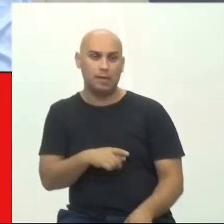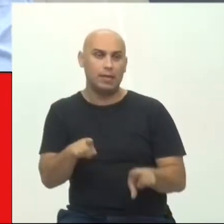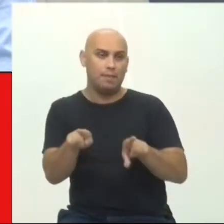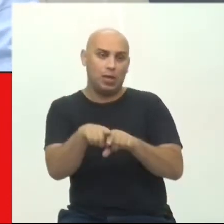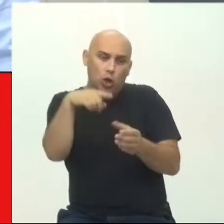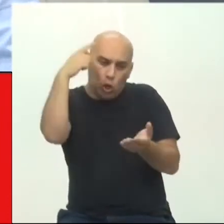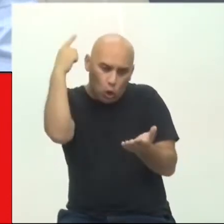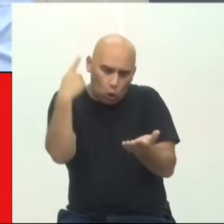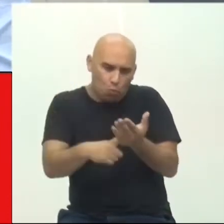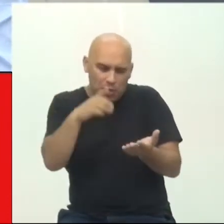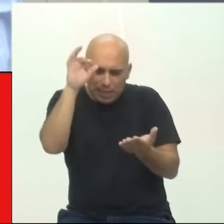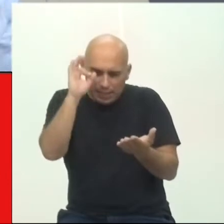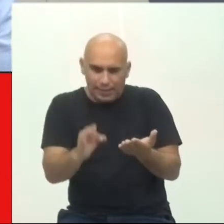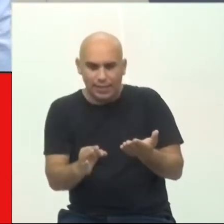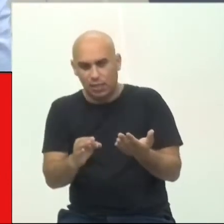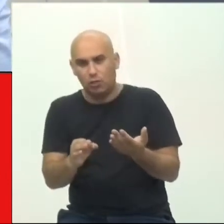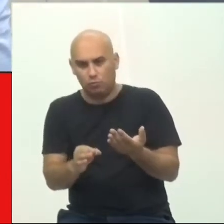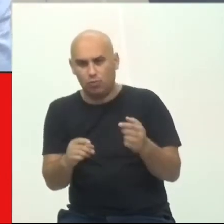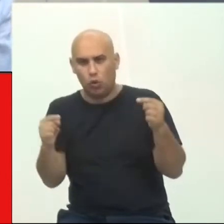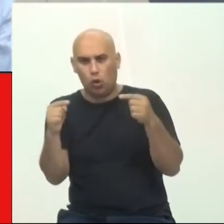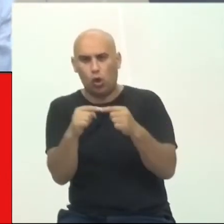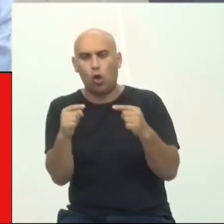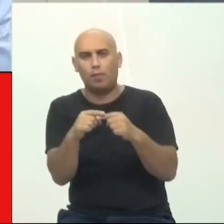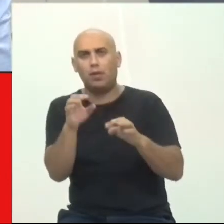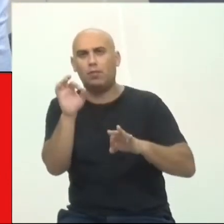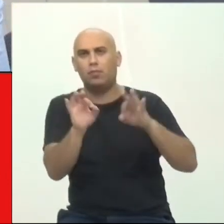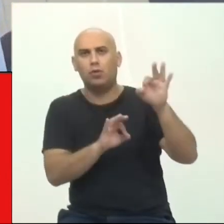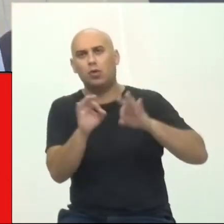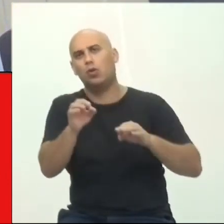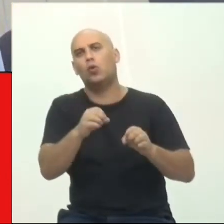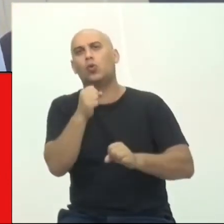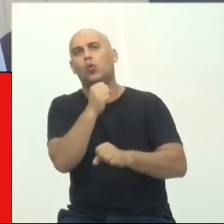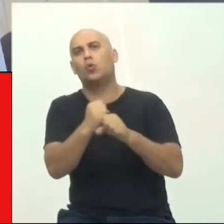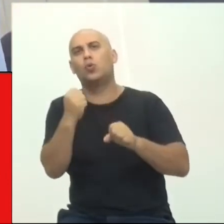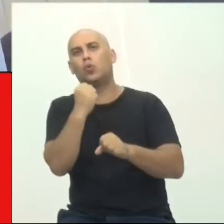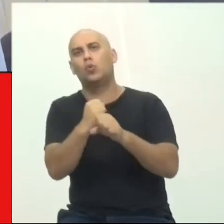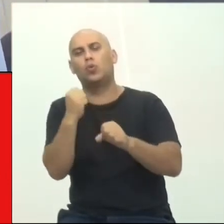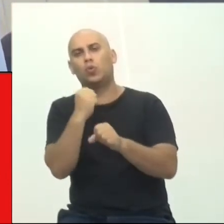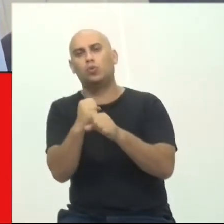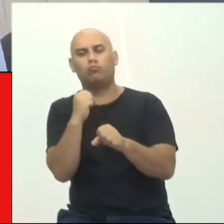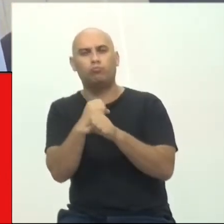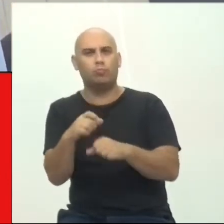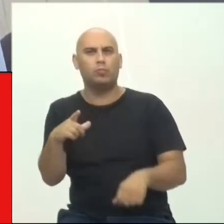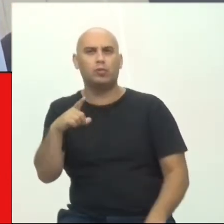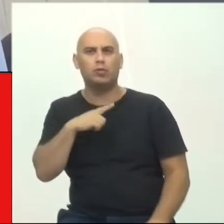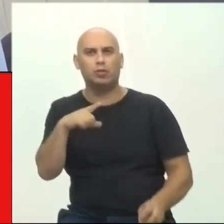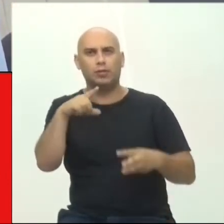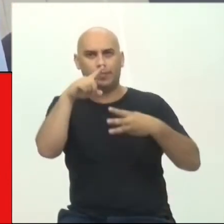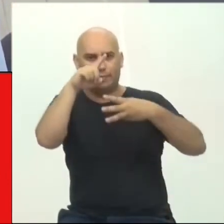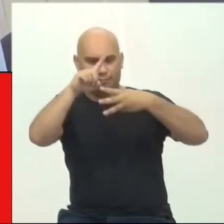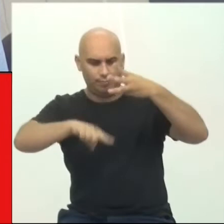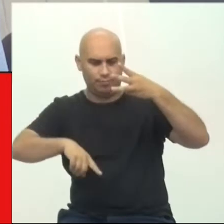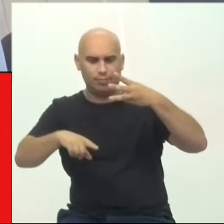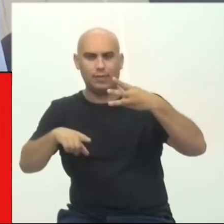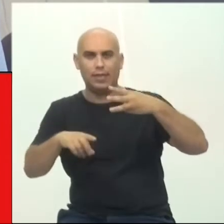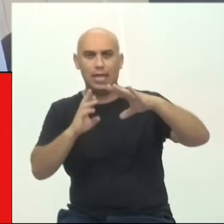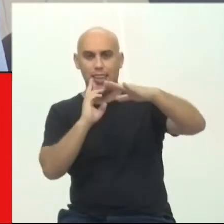esse projeto. Na construção, qual que é o principal gargalo, já que nós temos 3 terminais?